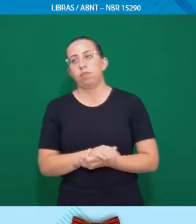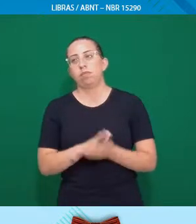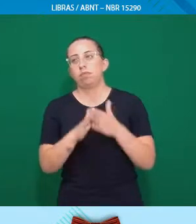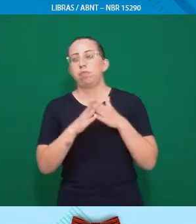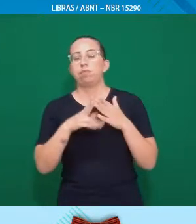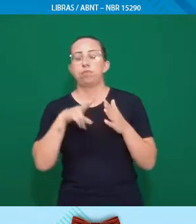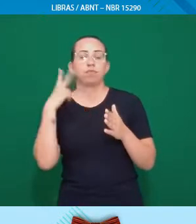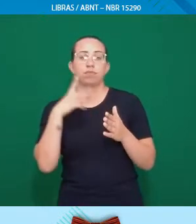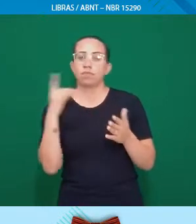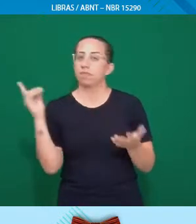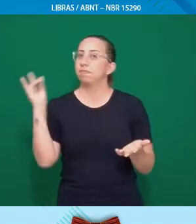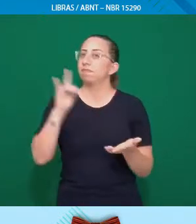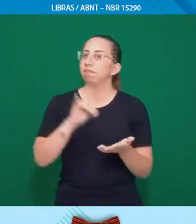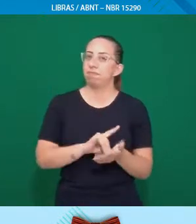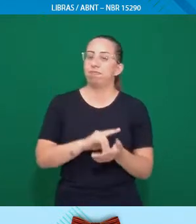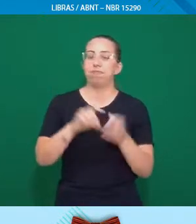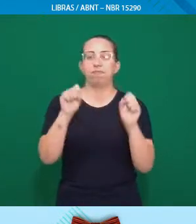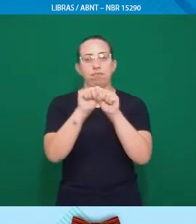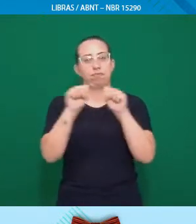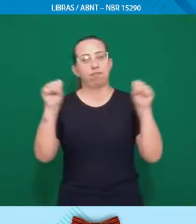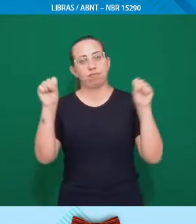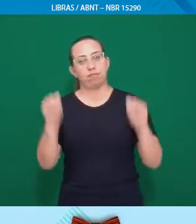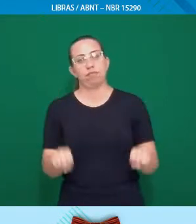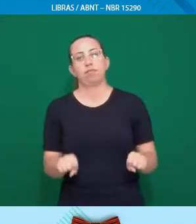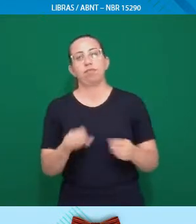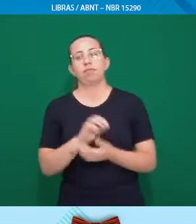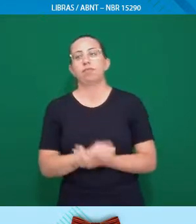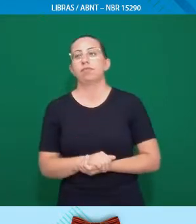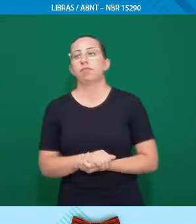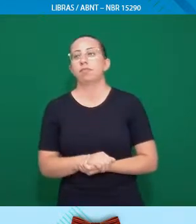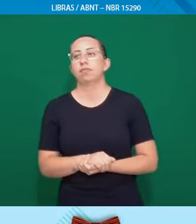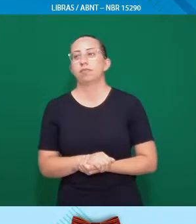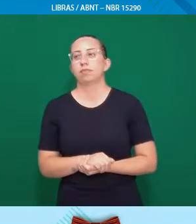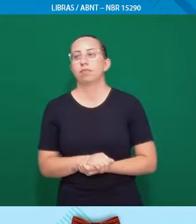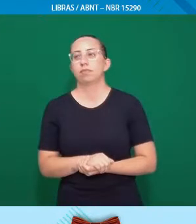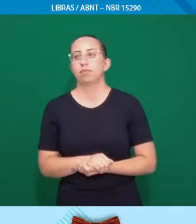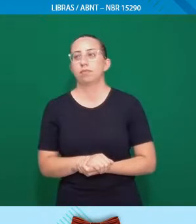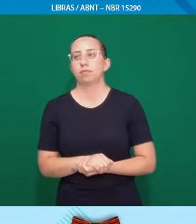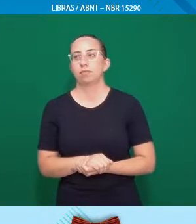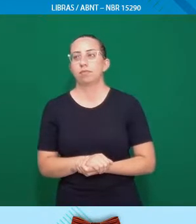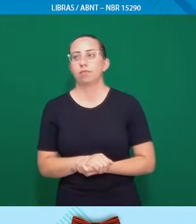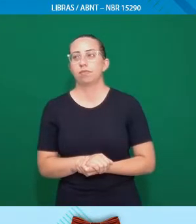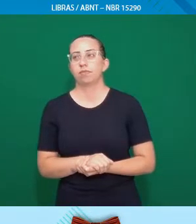solicitam os vereadores que registre novamente a frequência no sistema